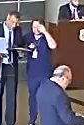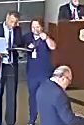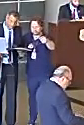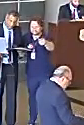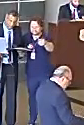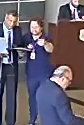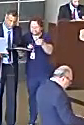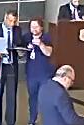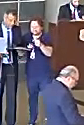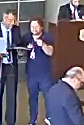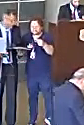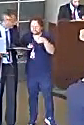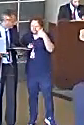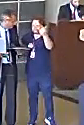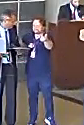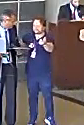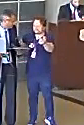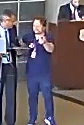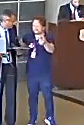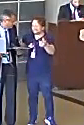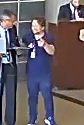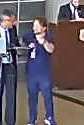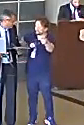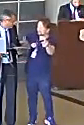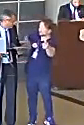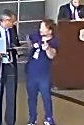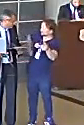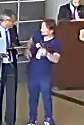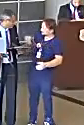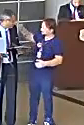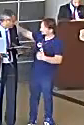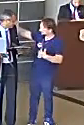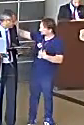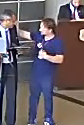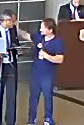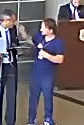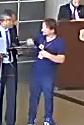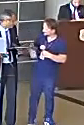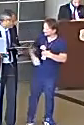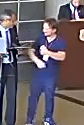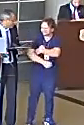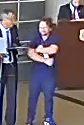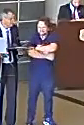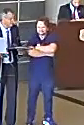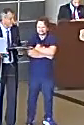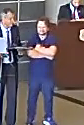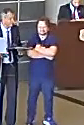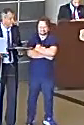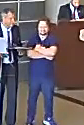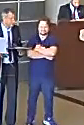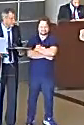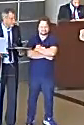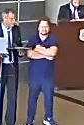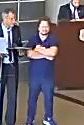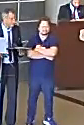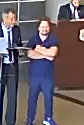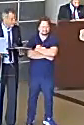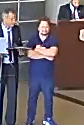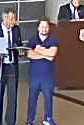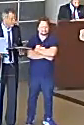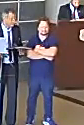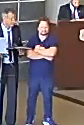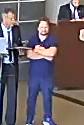tem um projeto nosso eh que tá tramitando aqui já na Assembleia Legislativa para adaptar os banheiros